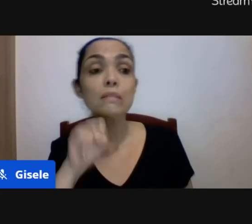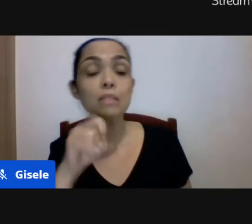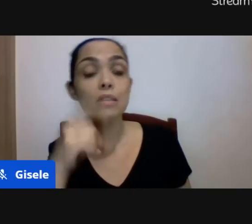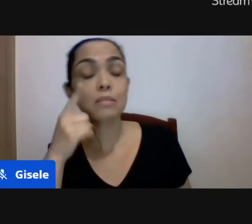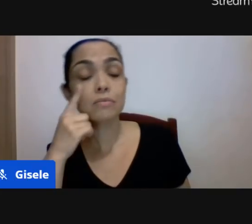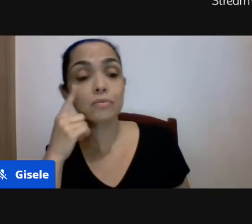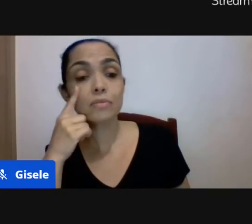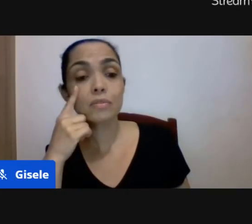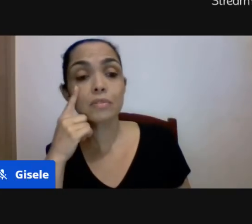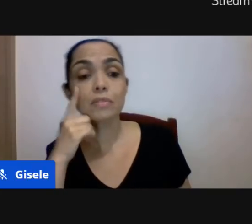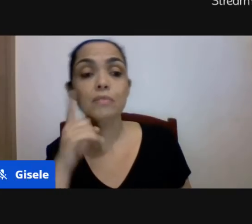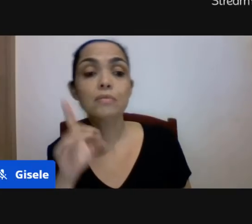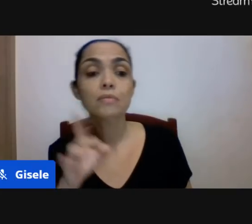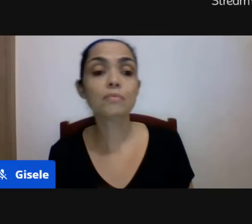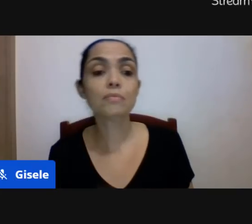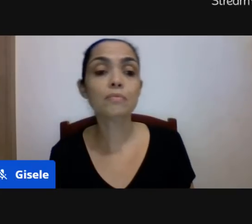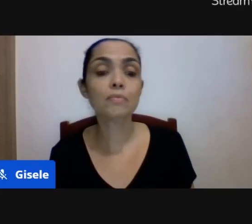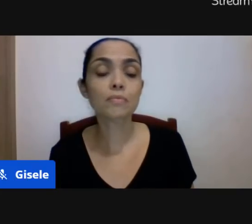sintomas presentes?